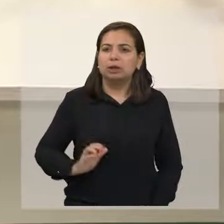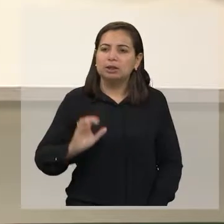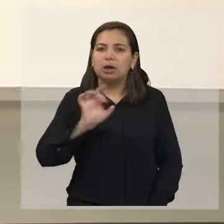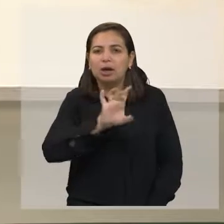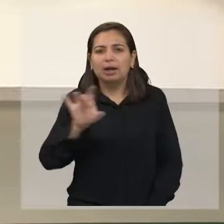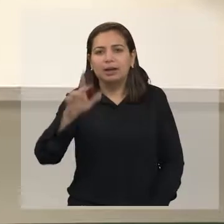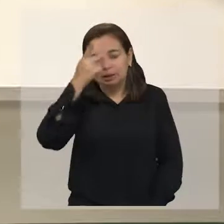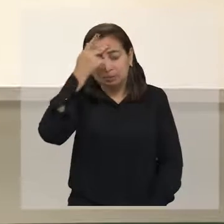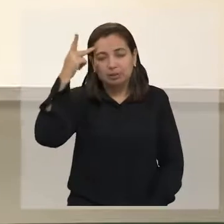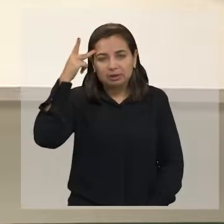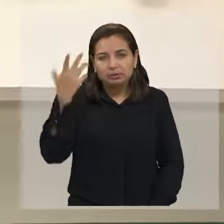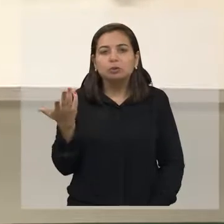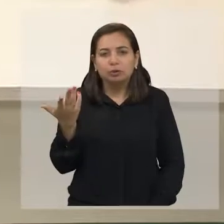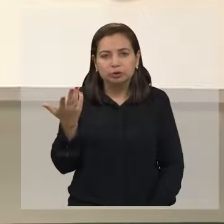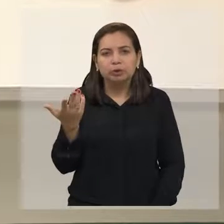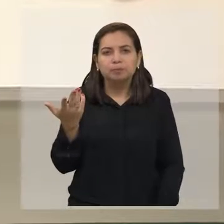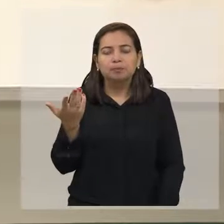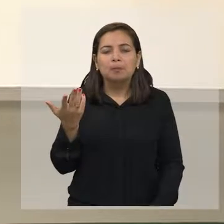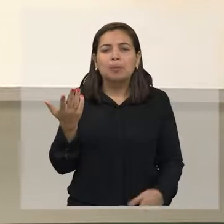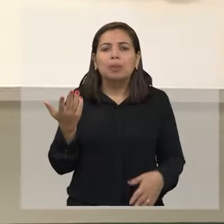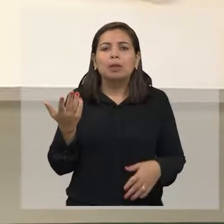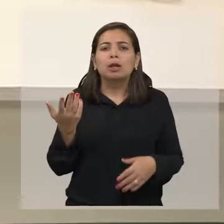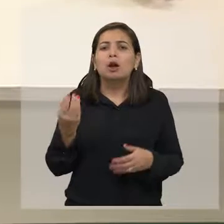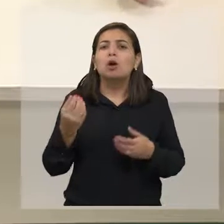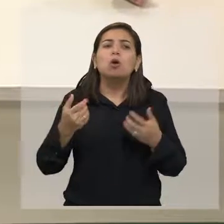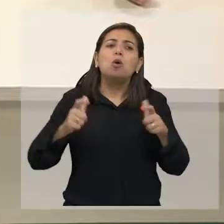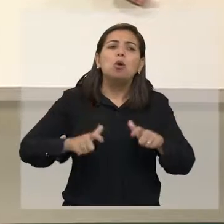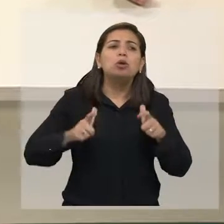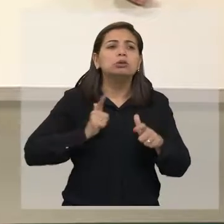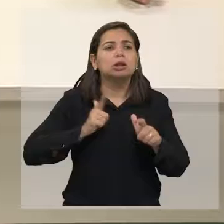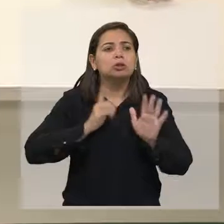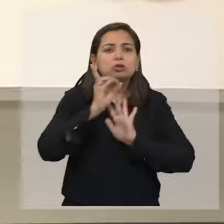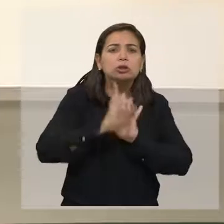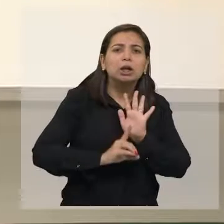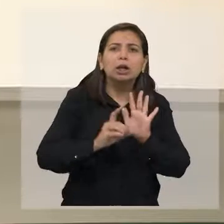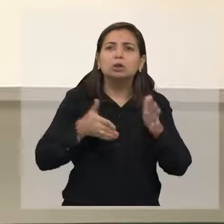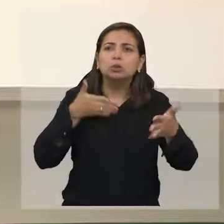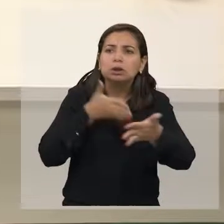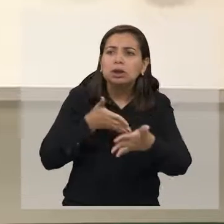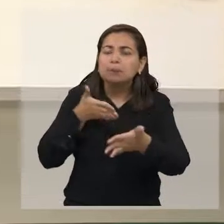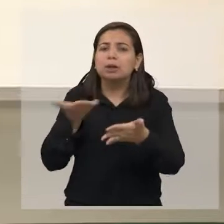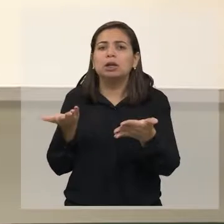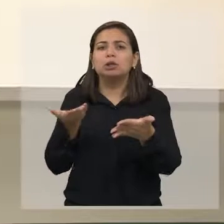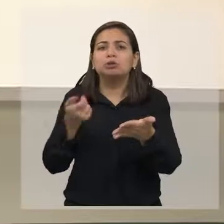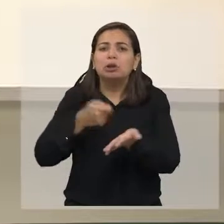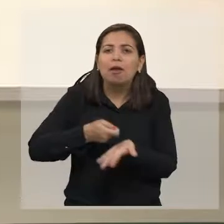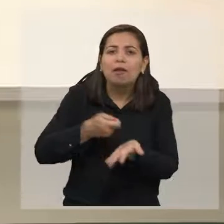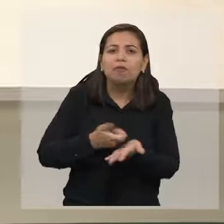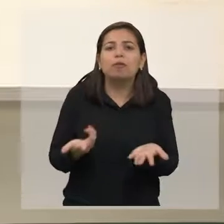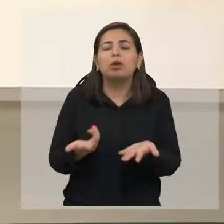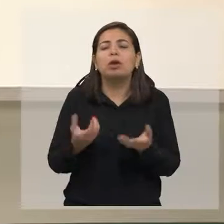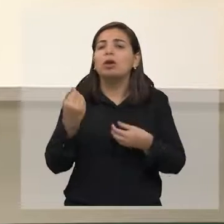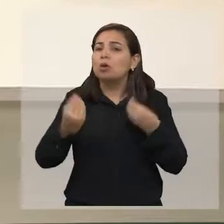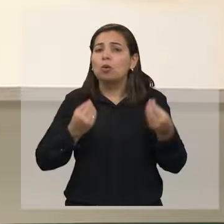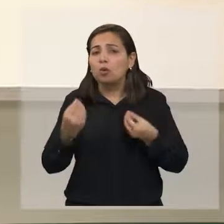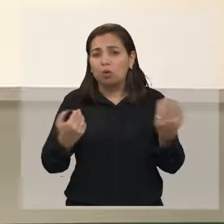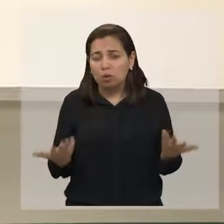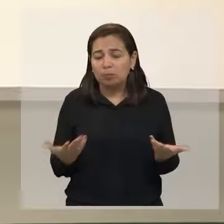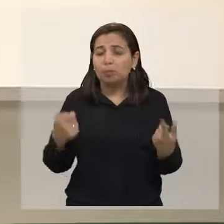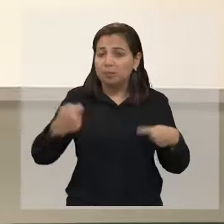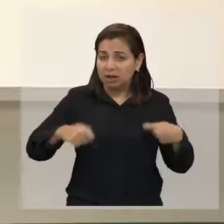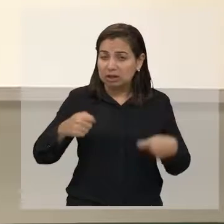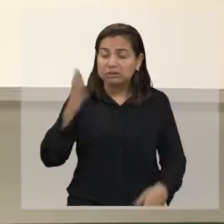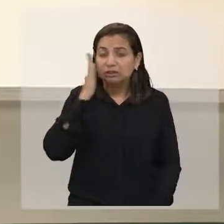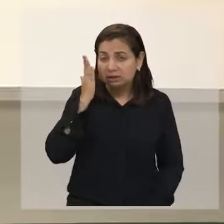possam entender onde estão os seus direitos, os limites dos seus direitos e os seus deveres, os limites da cobrança